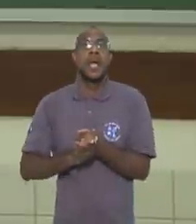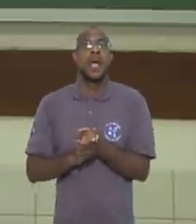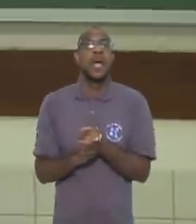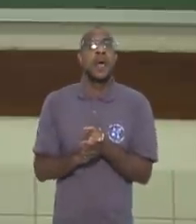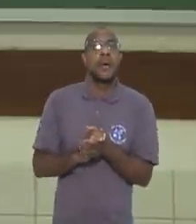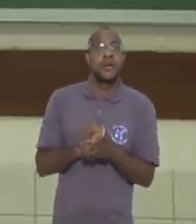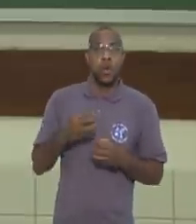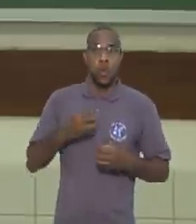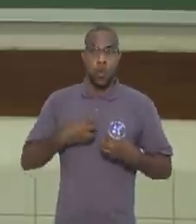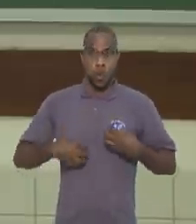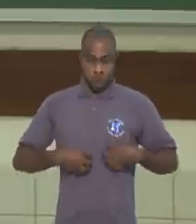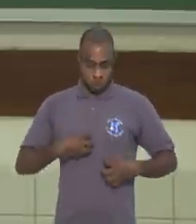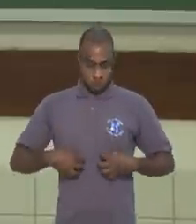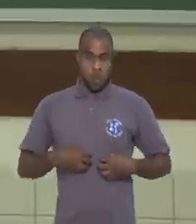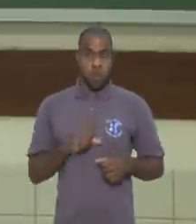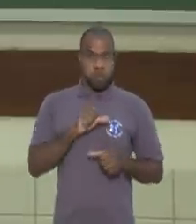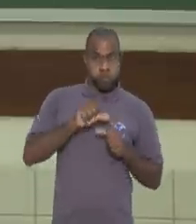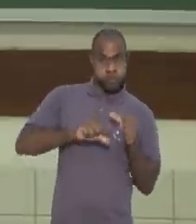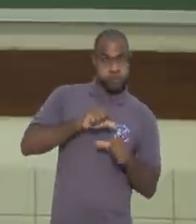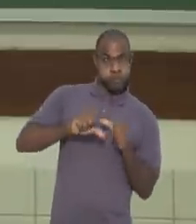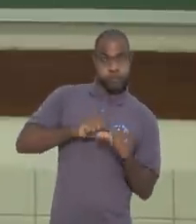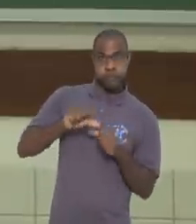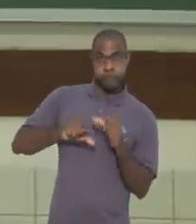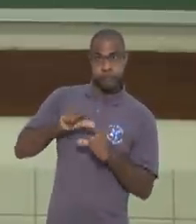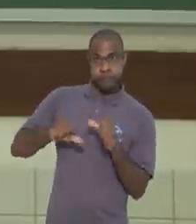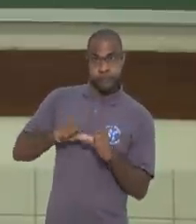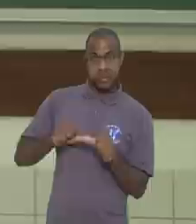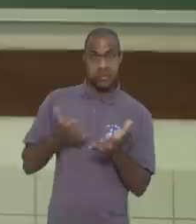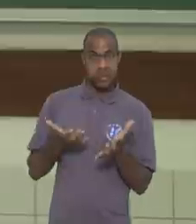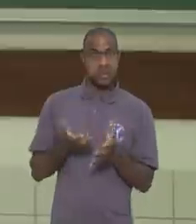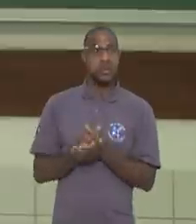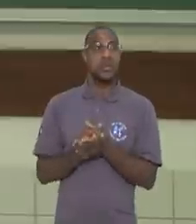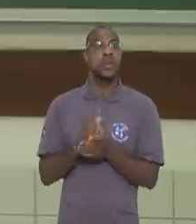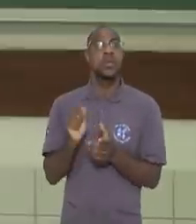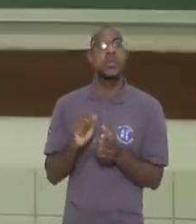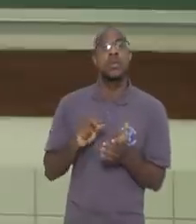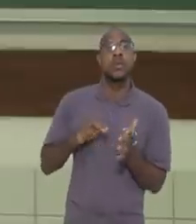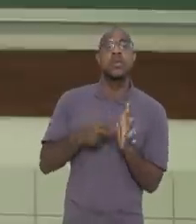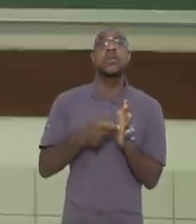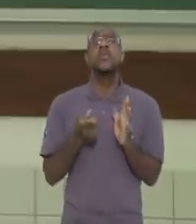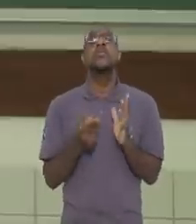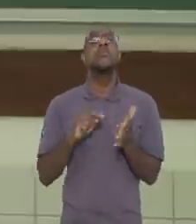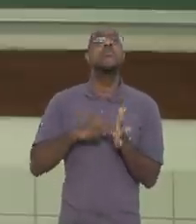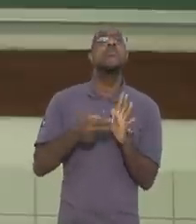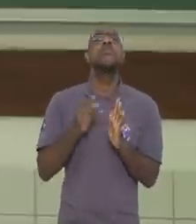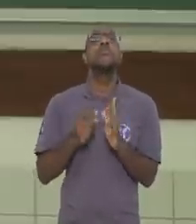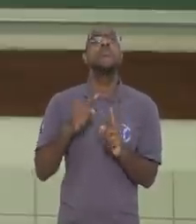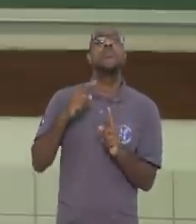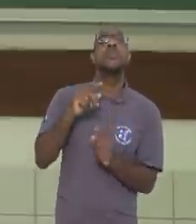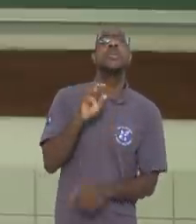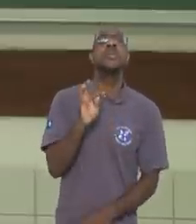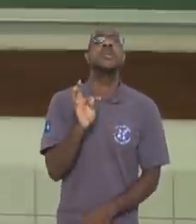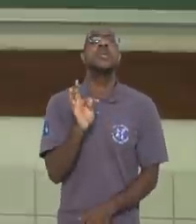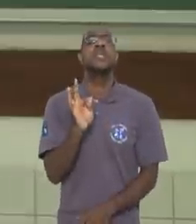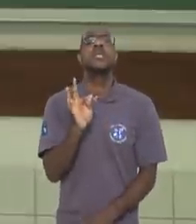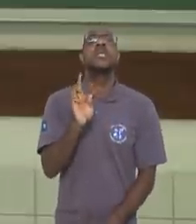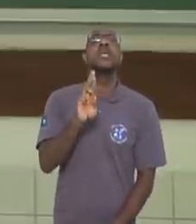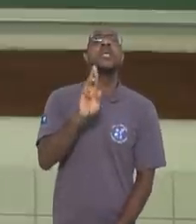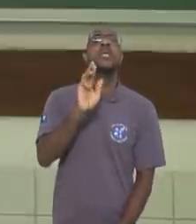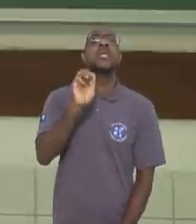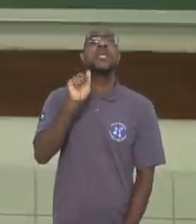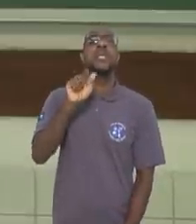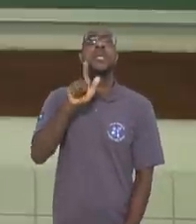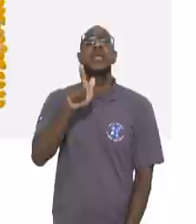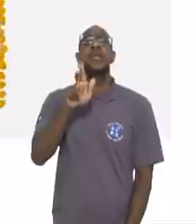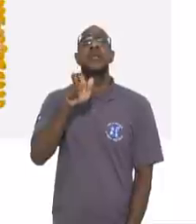problema é que muitas vezes essa sigla, esse termo, ele aparece como sinônimo de transgênico e não é. Então, vejam comigo aqui, ó.